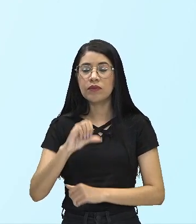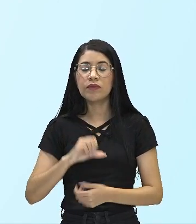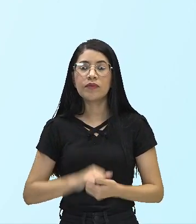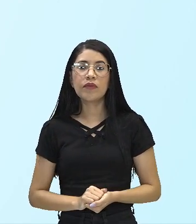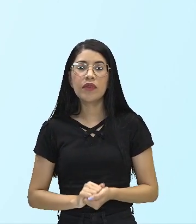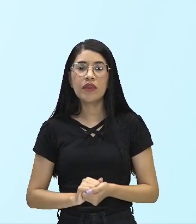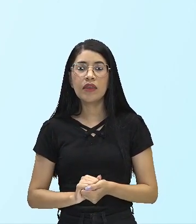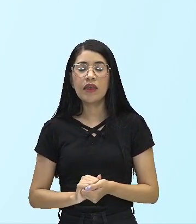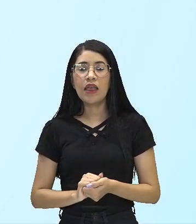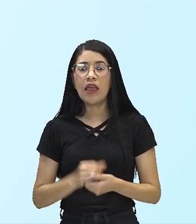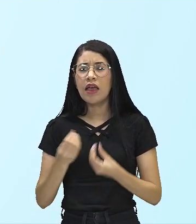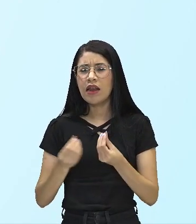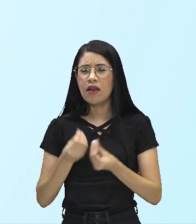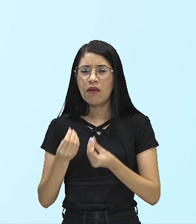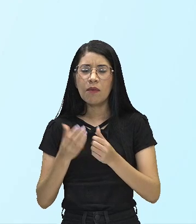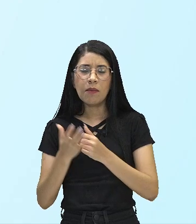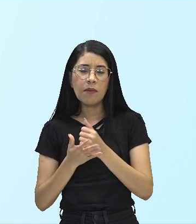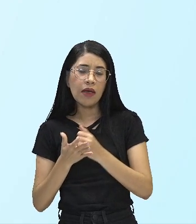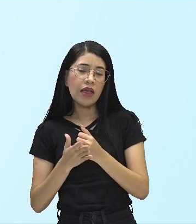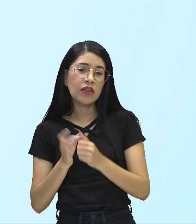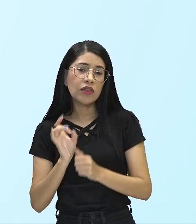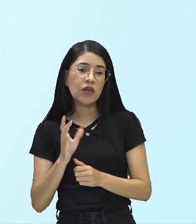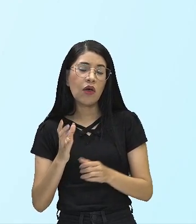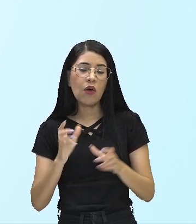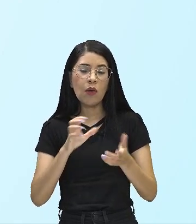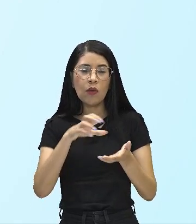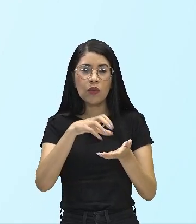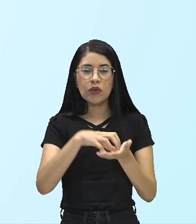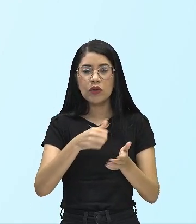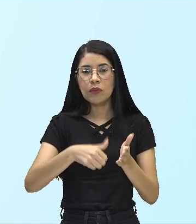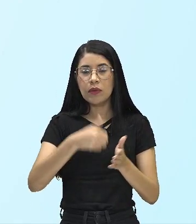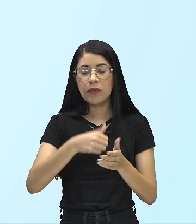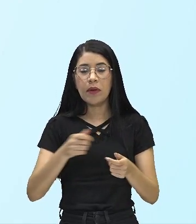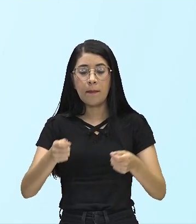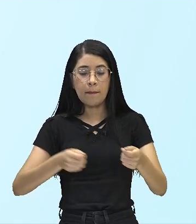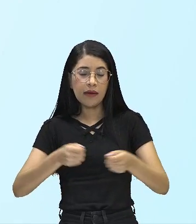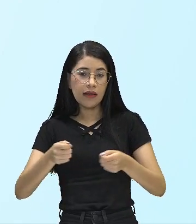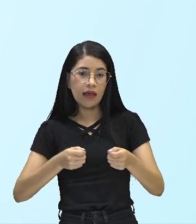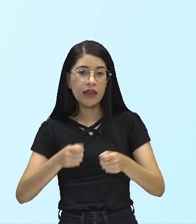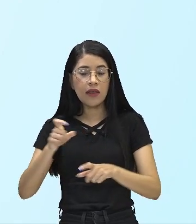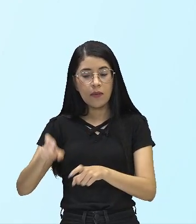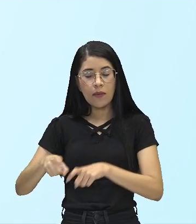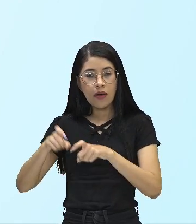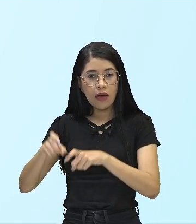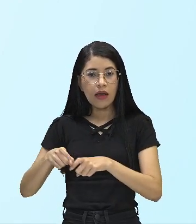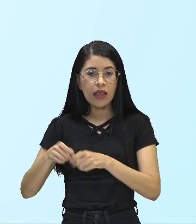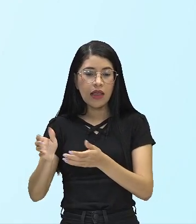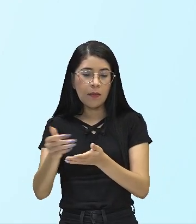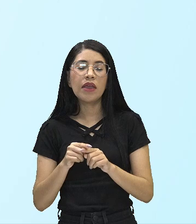desgastando muito o solo. Vamos agora assistir aí um vídeo observando um pouco dessas